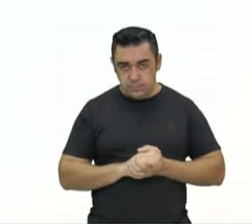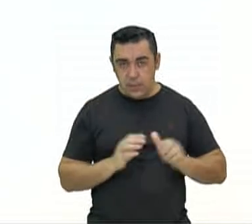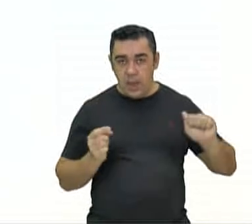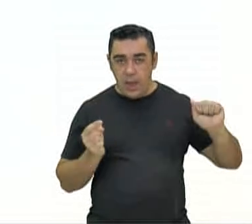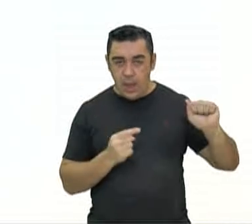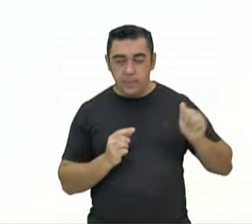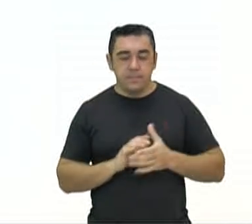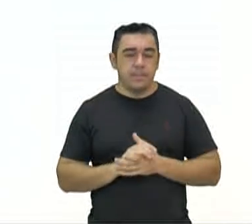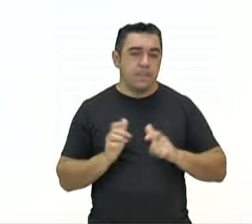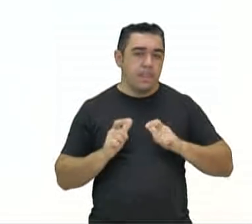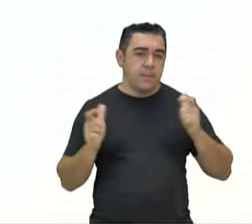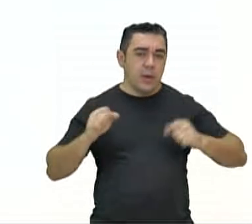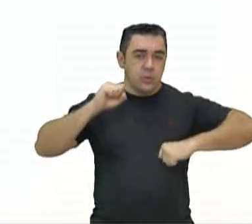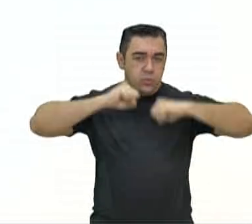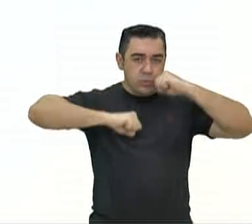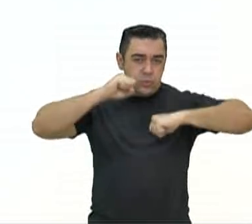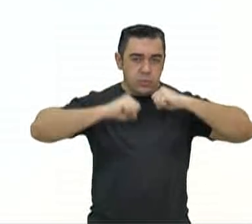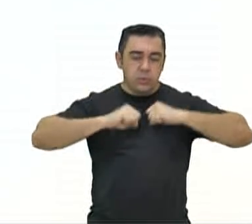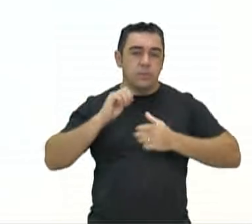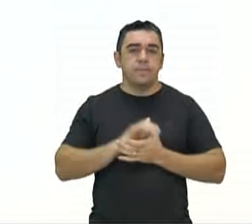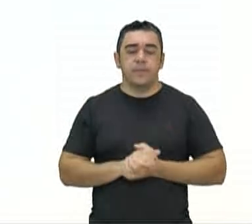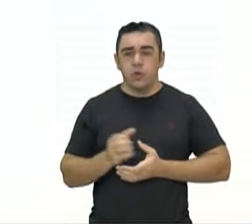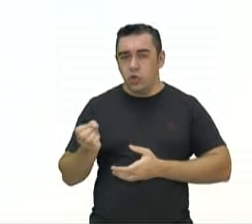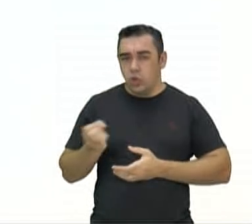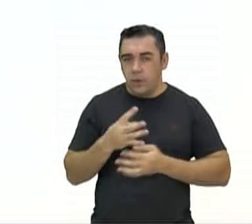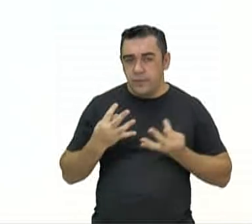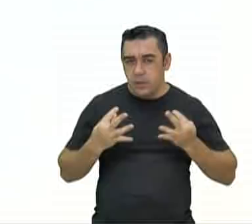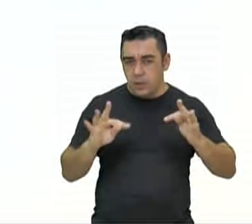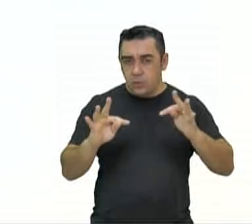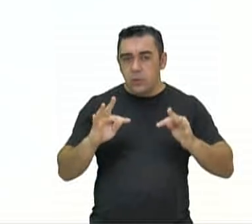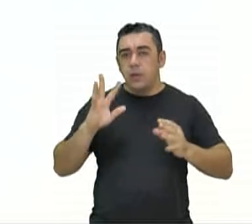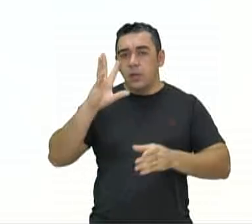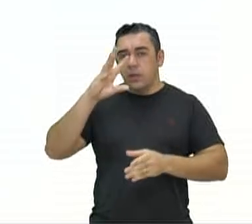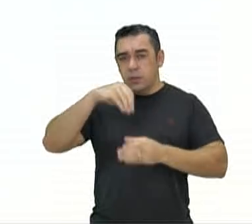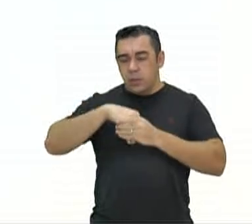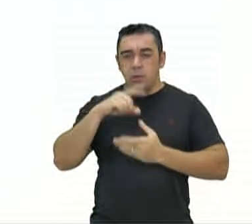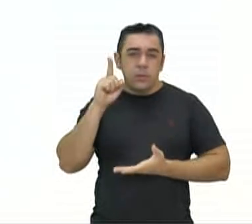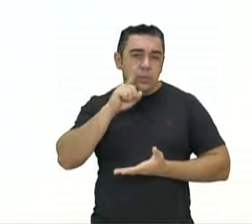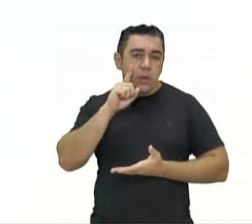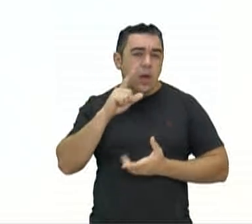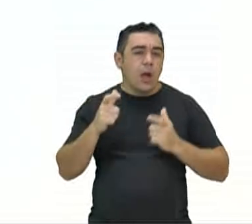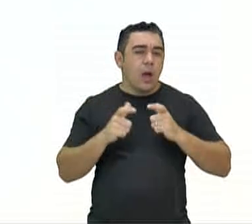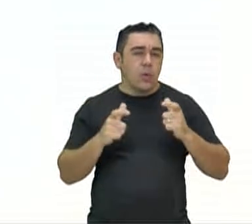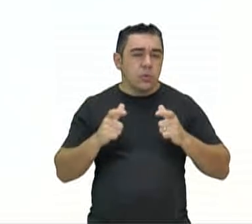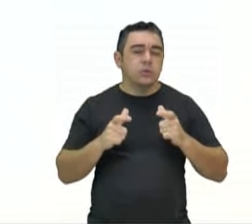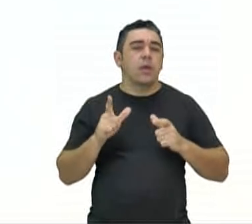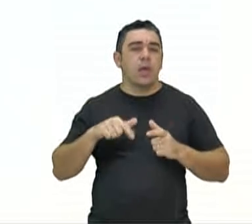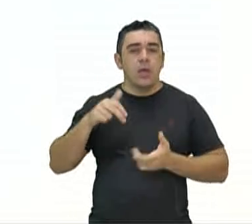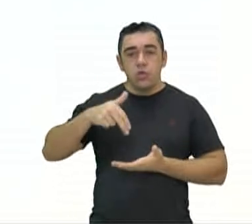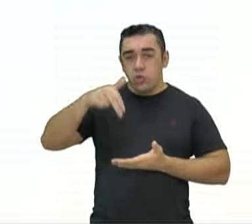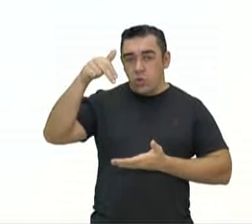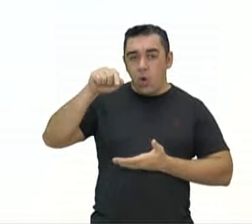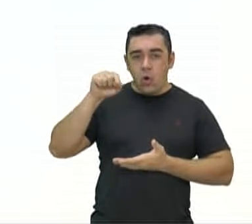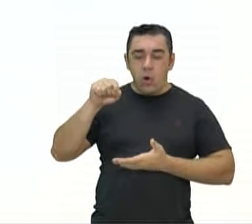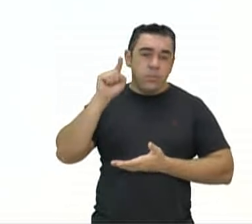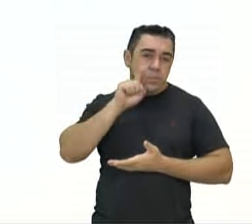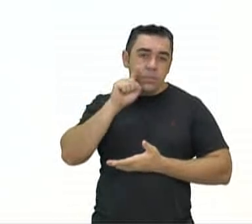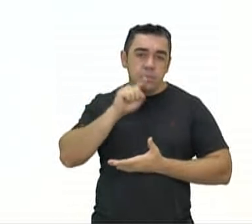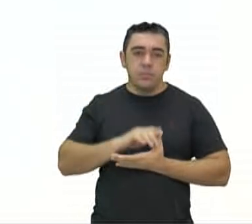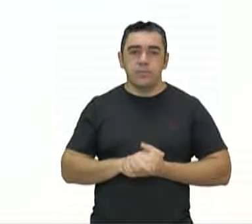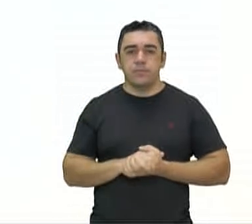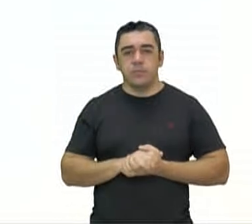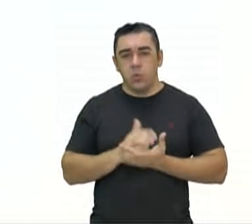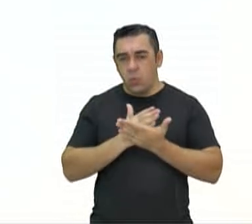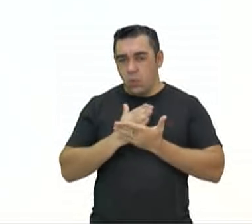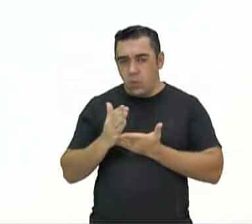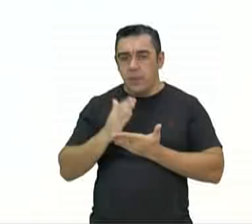Grande parte da indústria de nova e alta tecnologia nos Estados Unidos está concentrada na porção norte do país, desde o